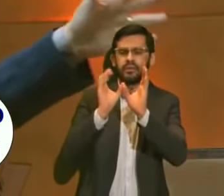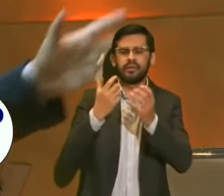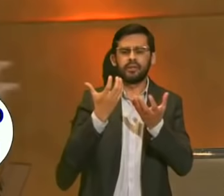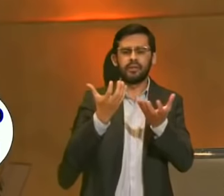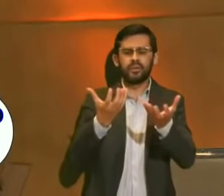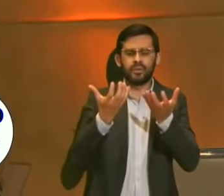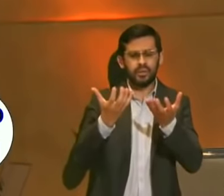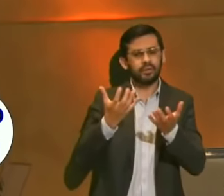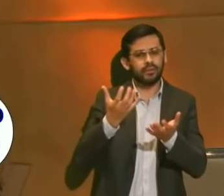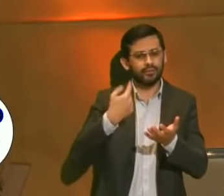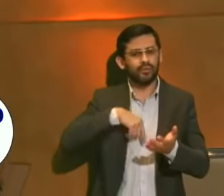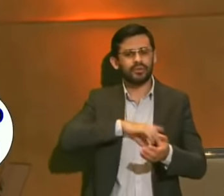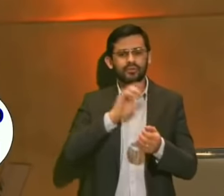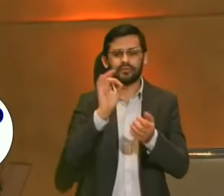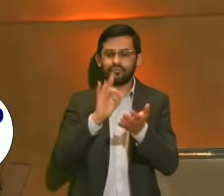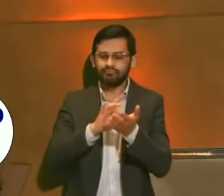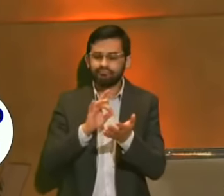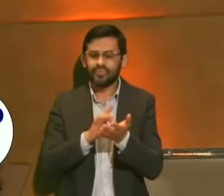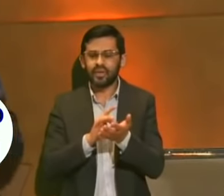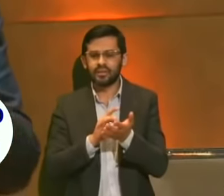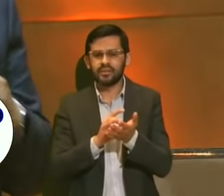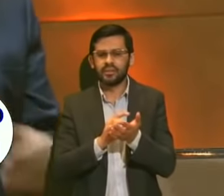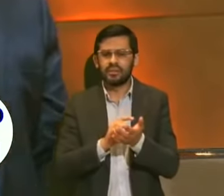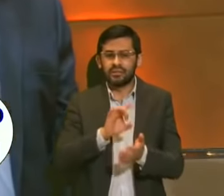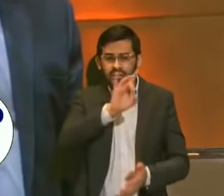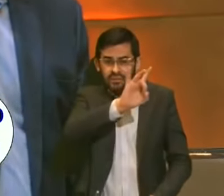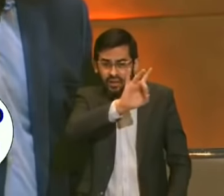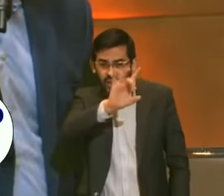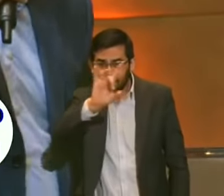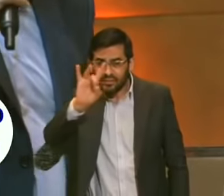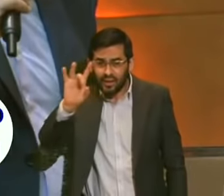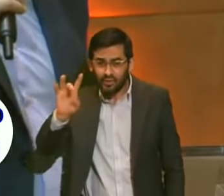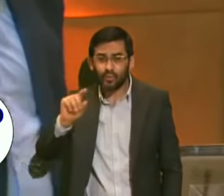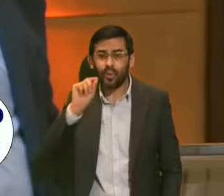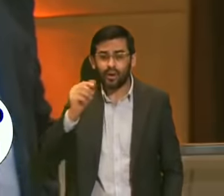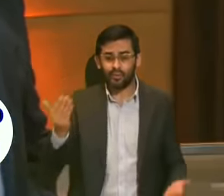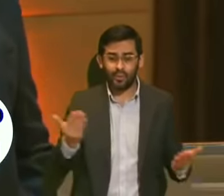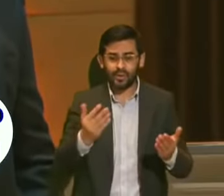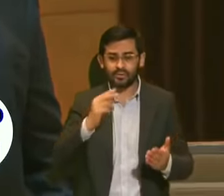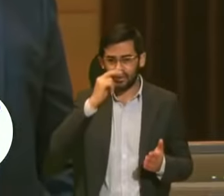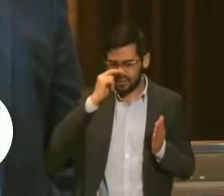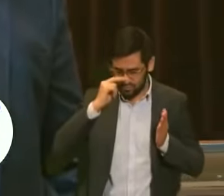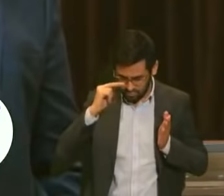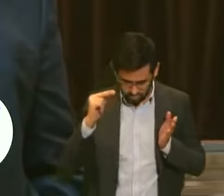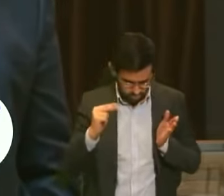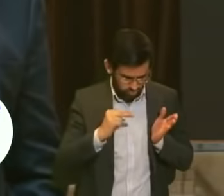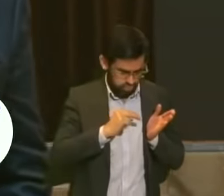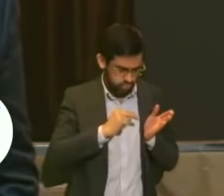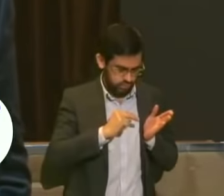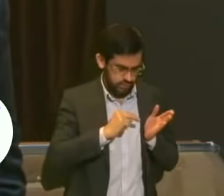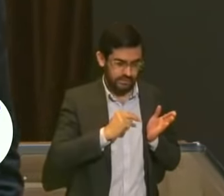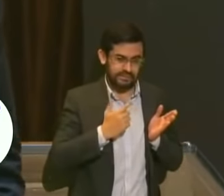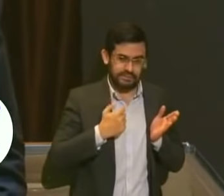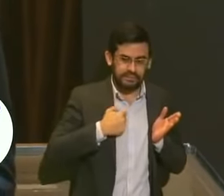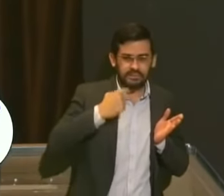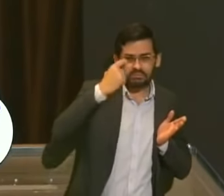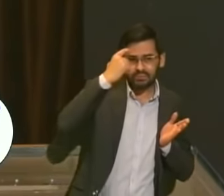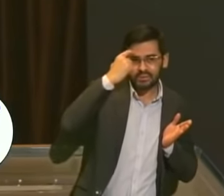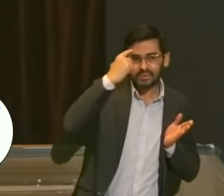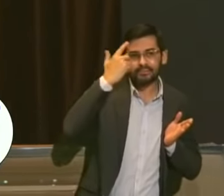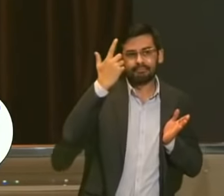fizesse exatamente o que a Bíblia diz, que cada um olhasse para o seu coração, examine-se, pois, a si